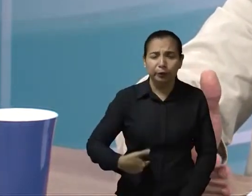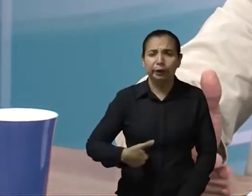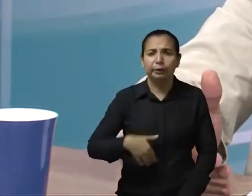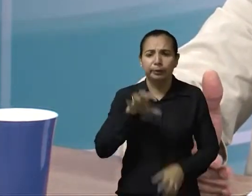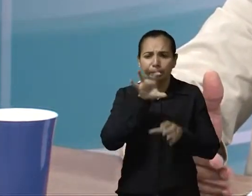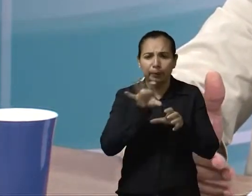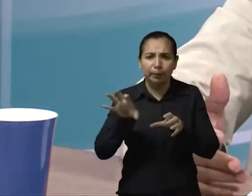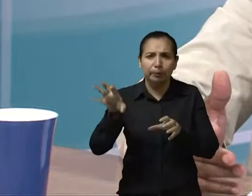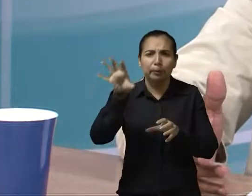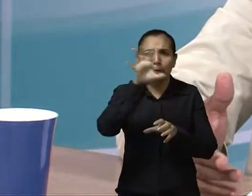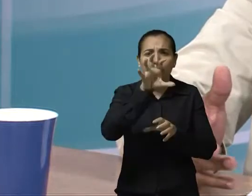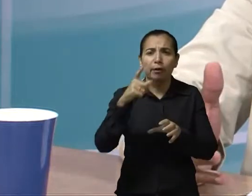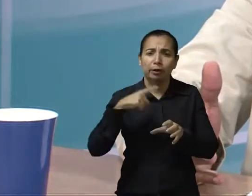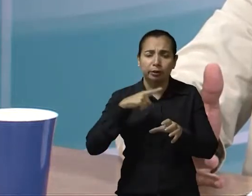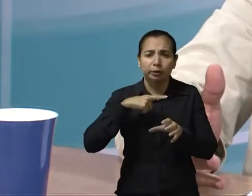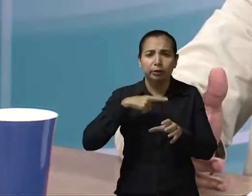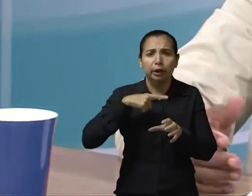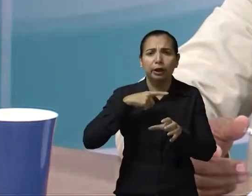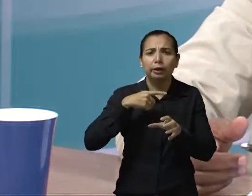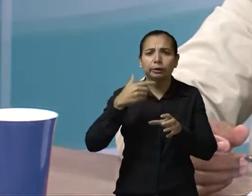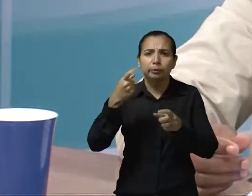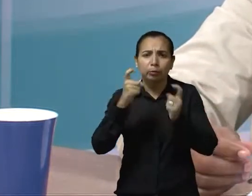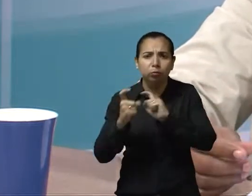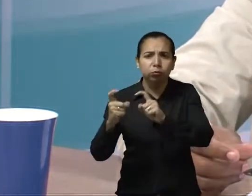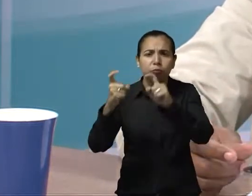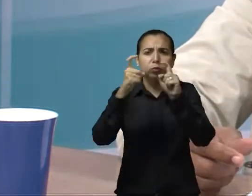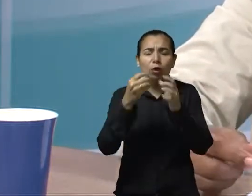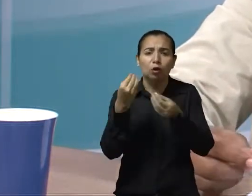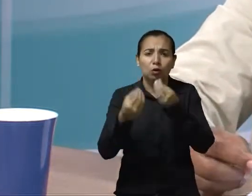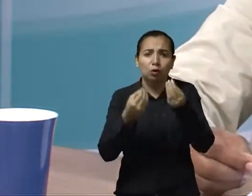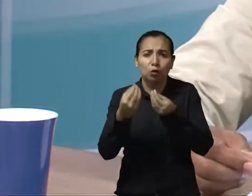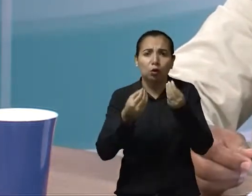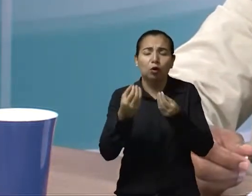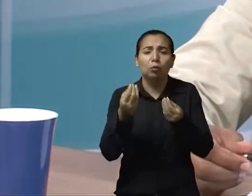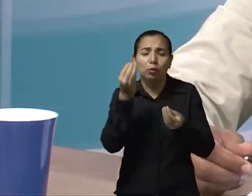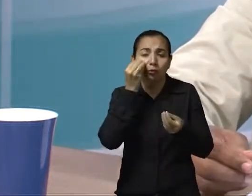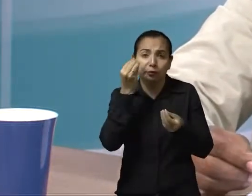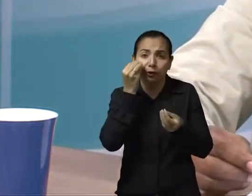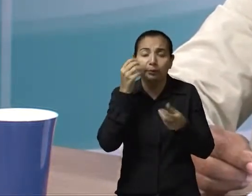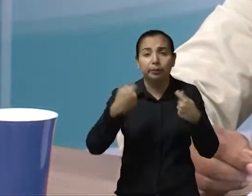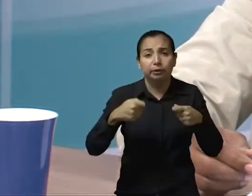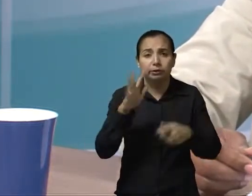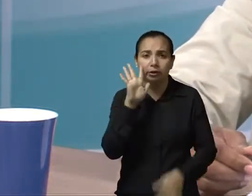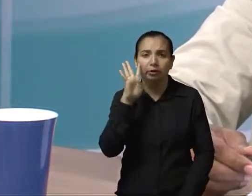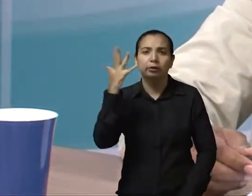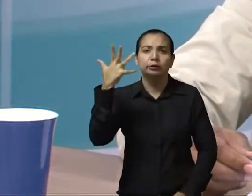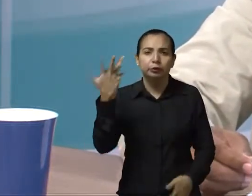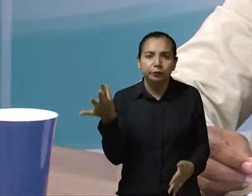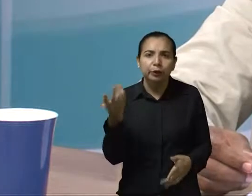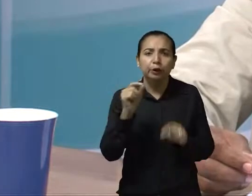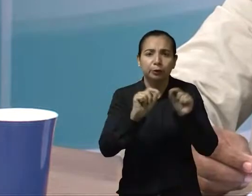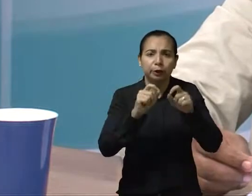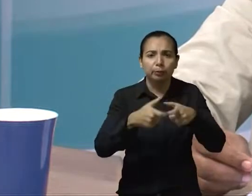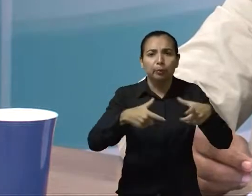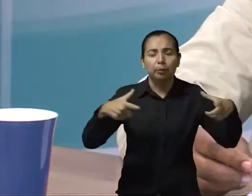compelidos pela própria movimentação do crime na sociedade a tomar posicionamentos, né? Então a gente